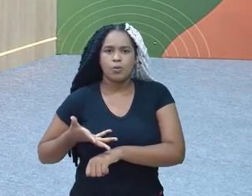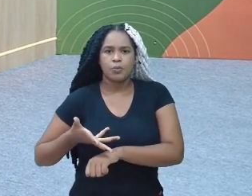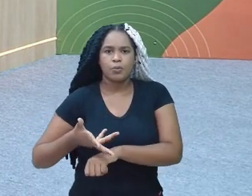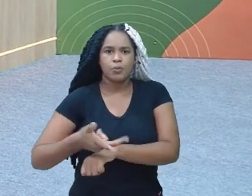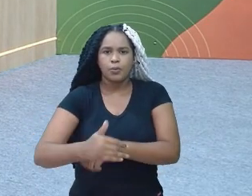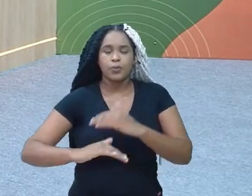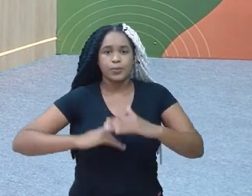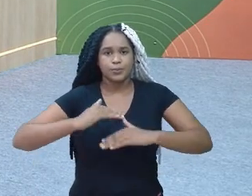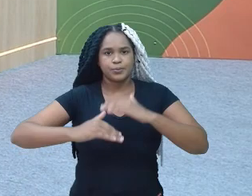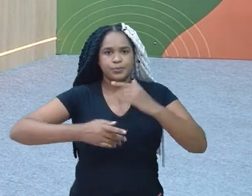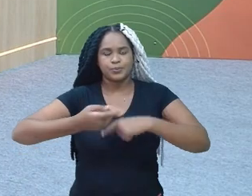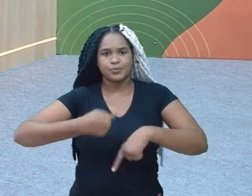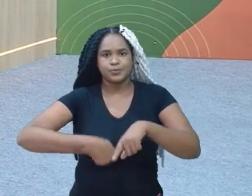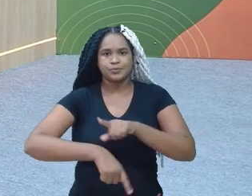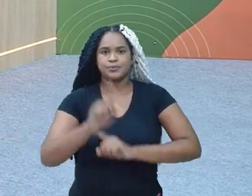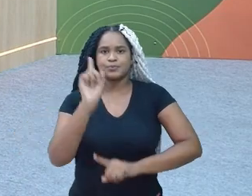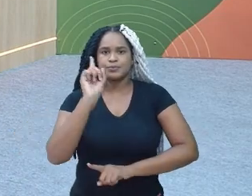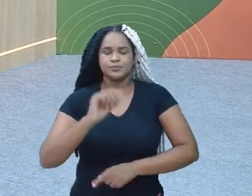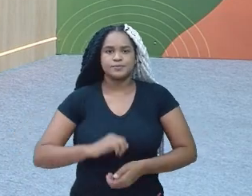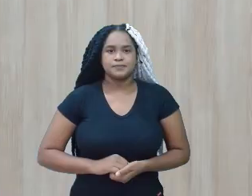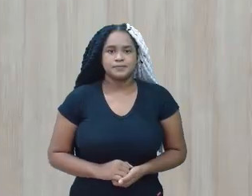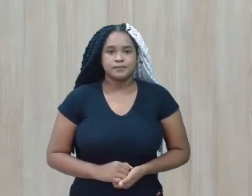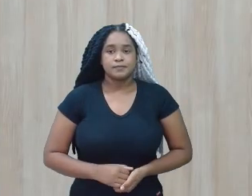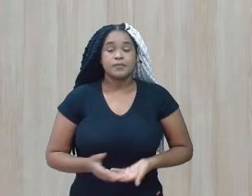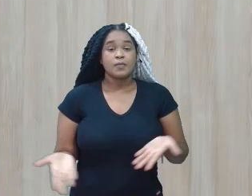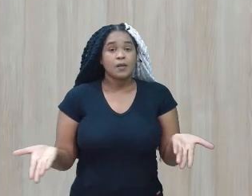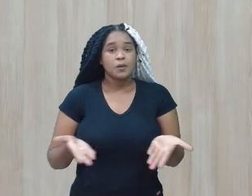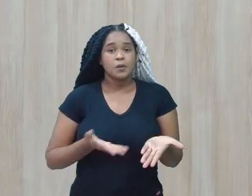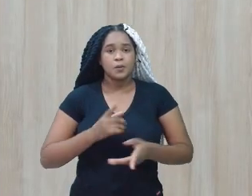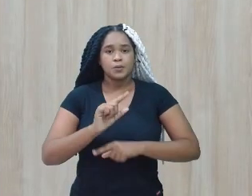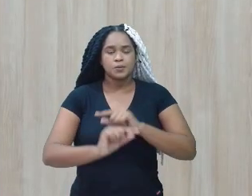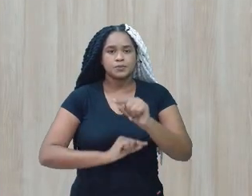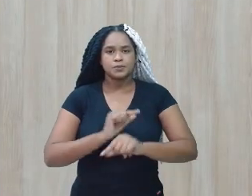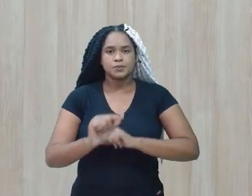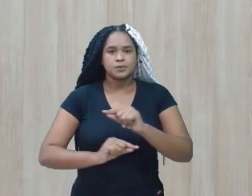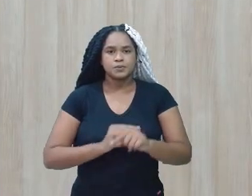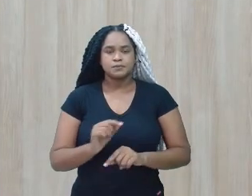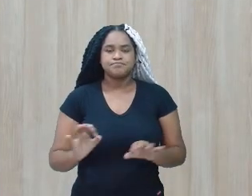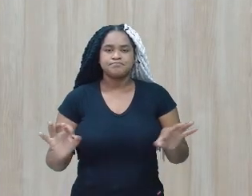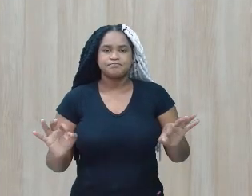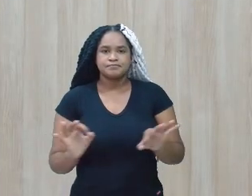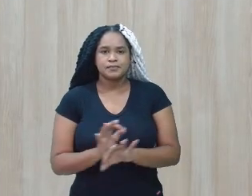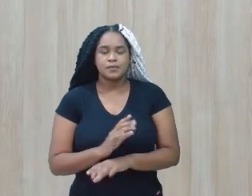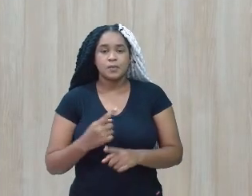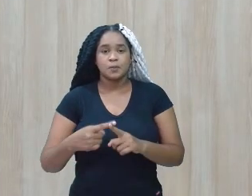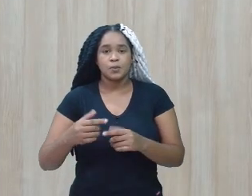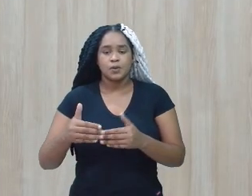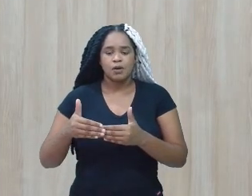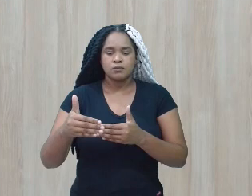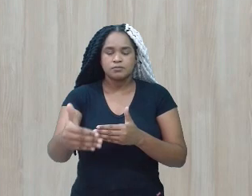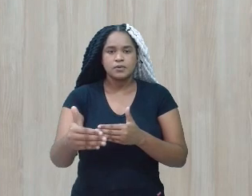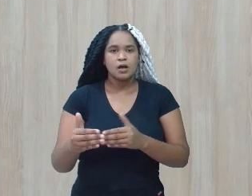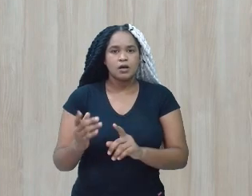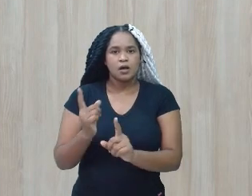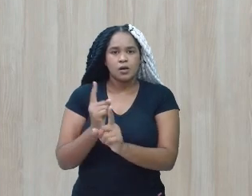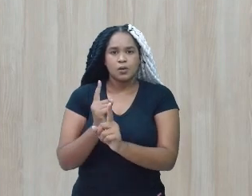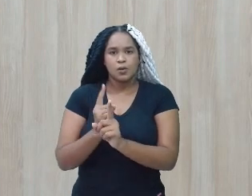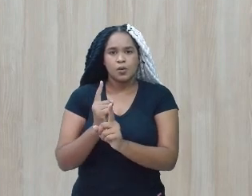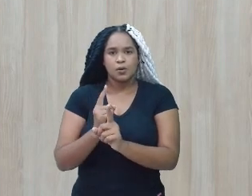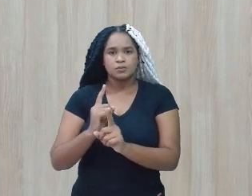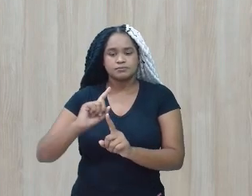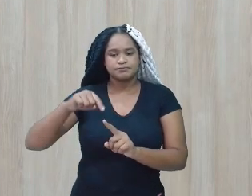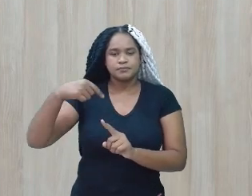seu desenvolvimento. Vamos agora ficar por aqui, porque no próximo momento da nossa